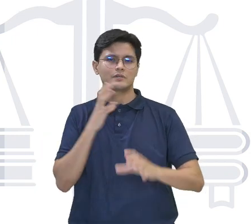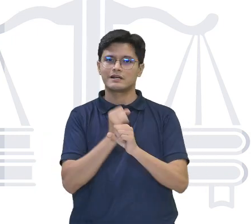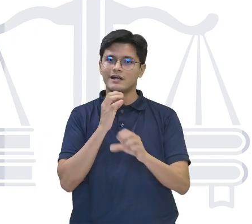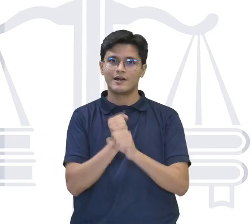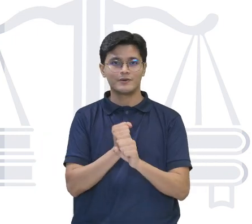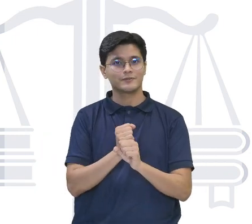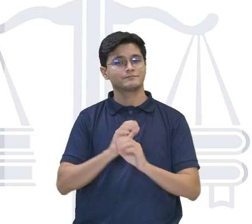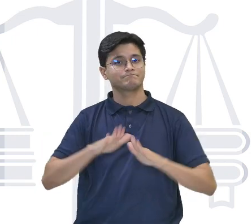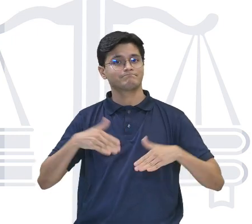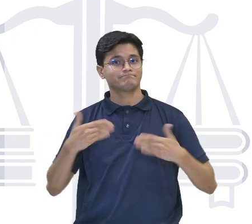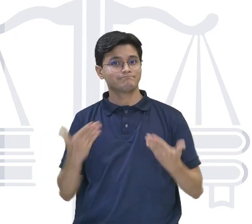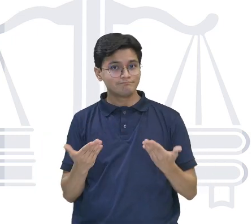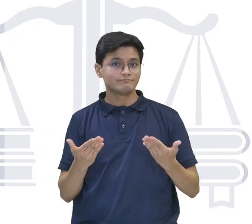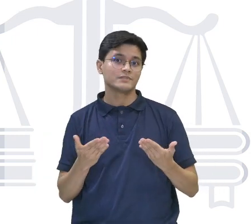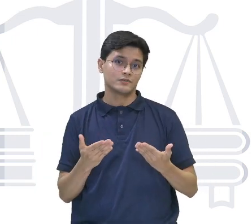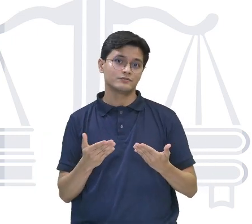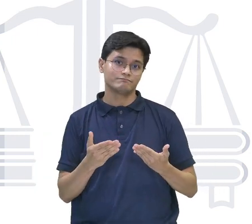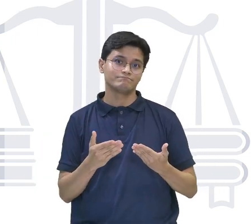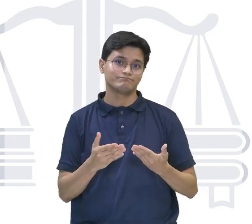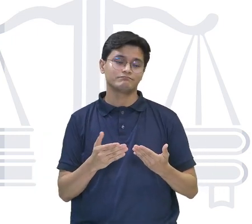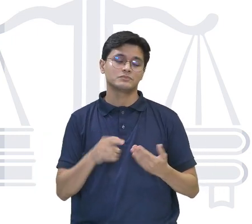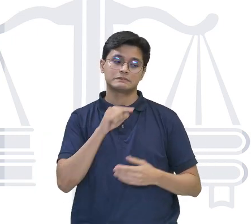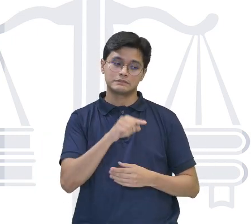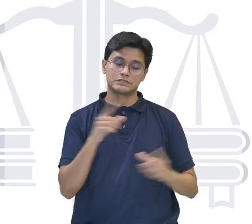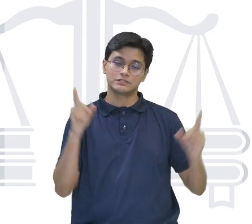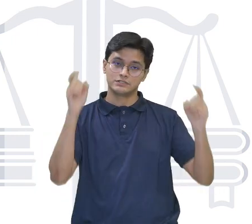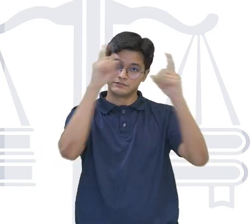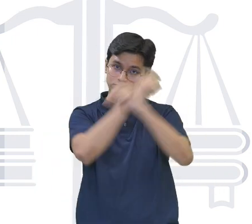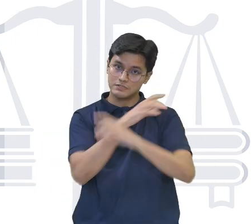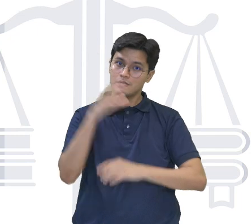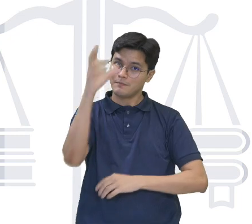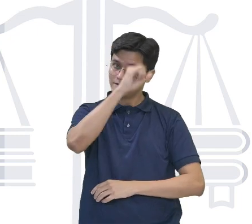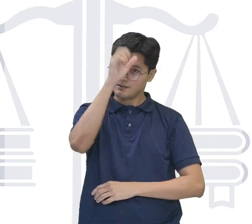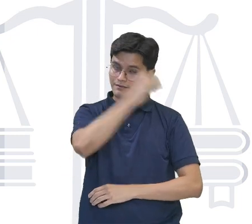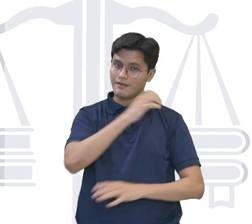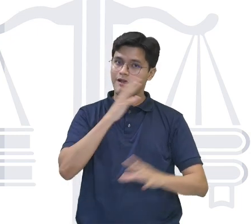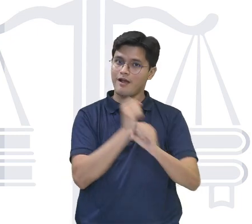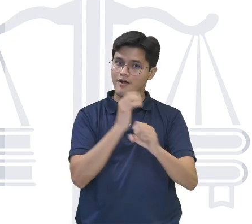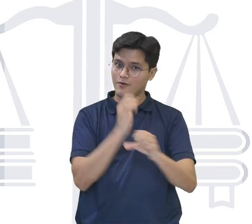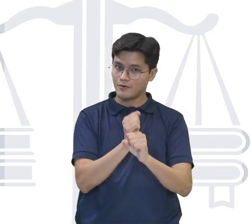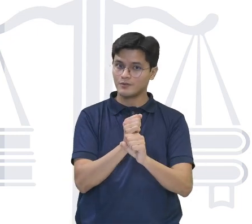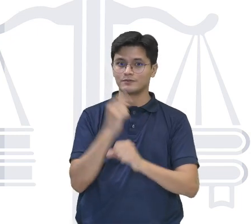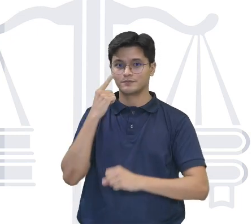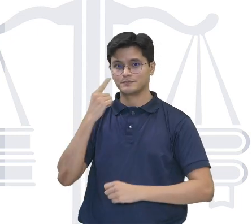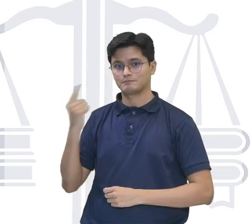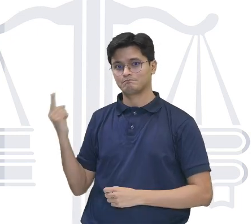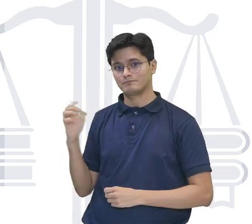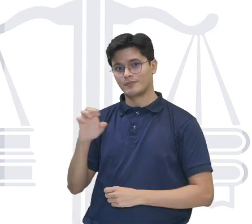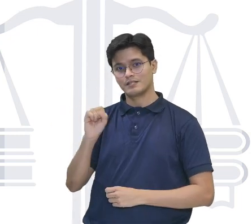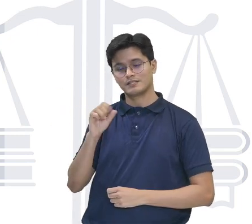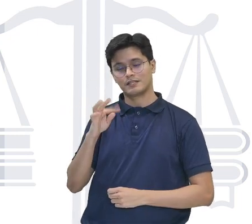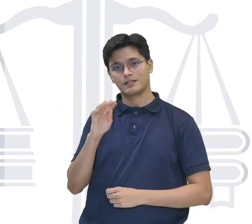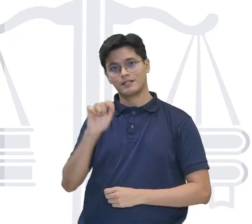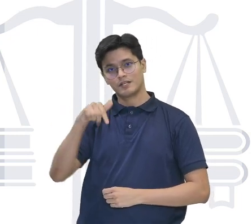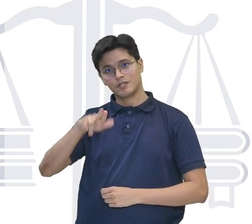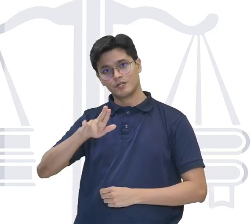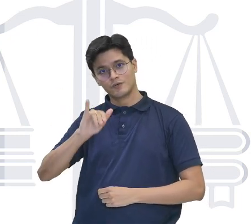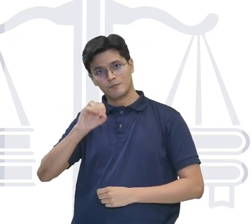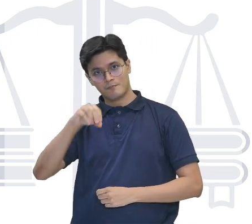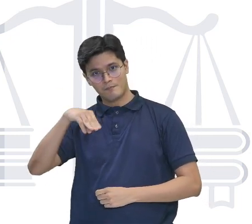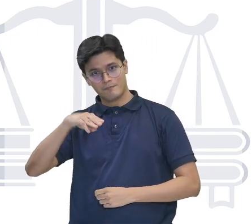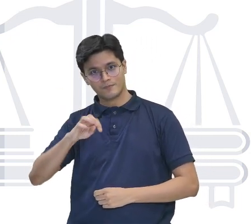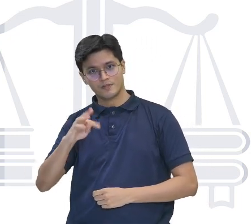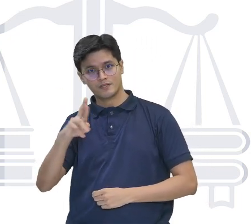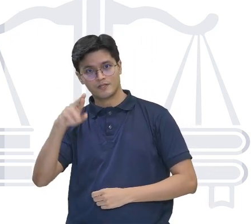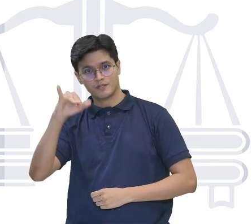estar aberto a aprender cálculo estequiométrico. Então, quando você perceber isso, ó, já é um sinal de alerta. O que fazer para